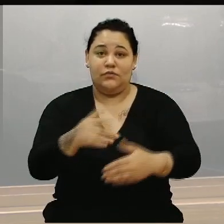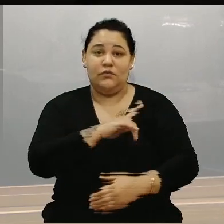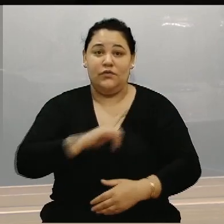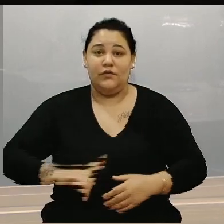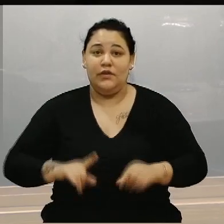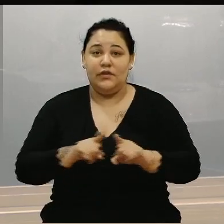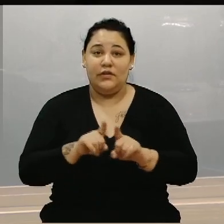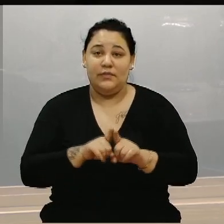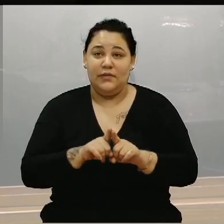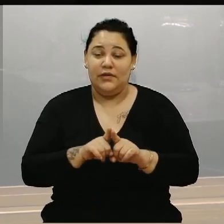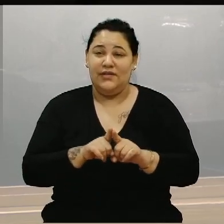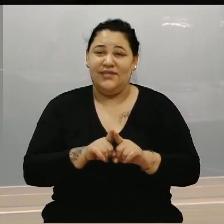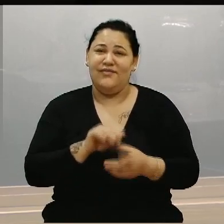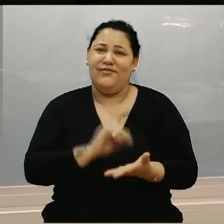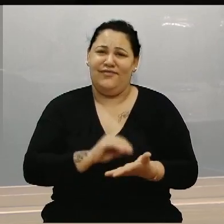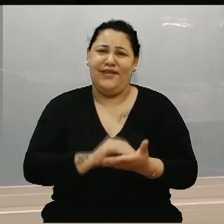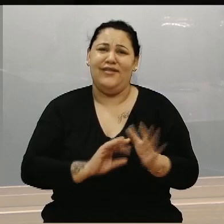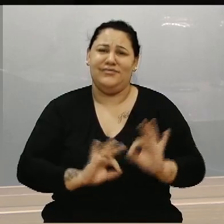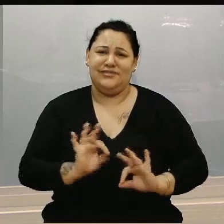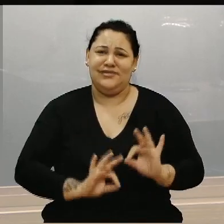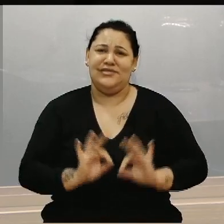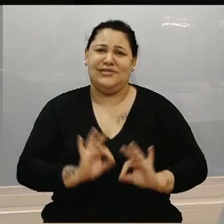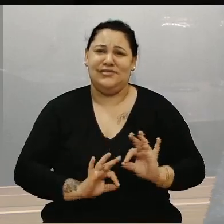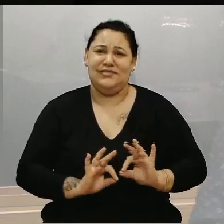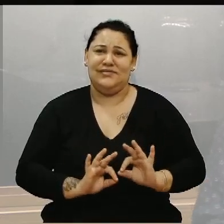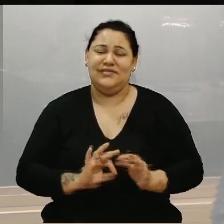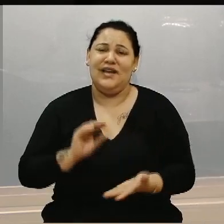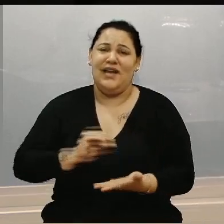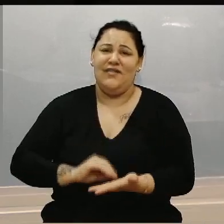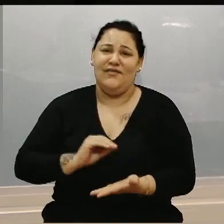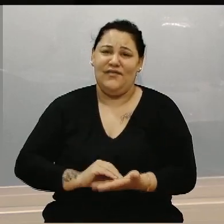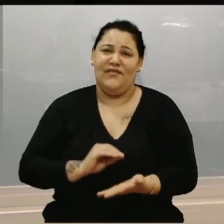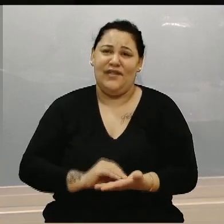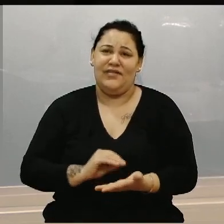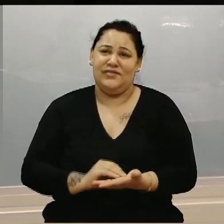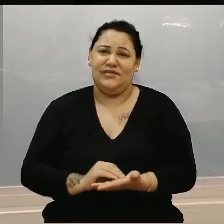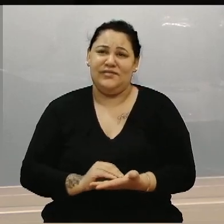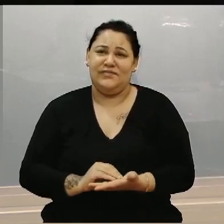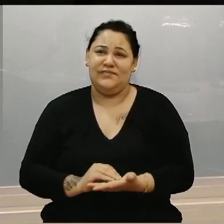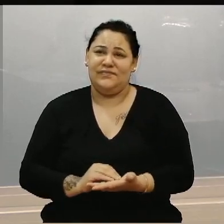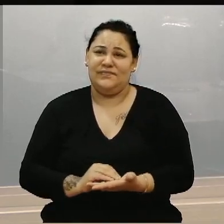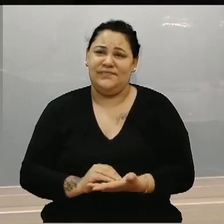a desorganização, que a falta de relação